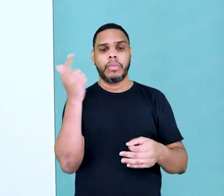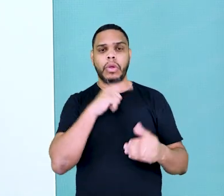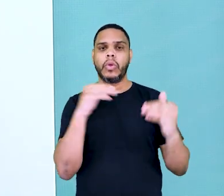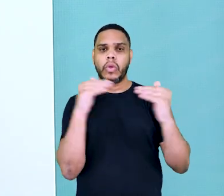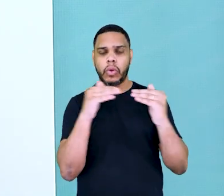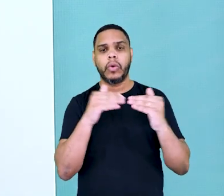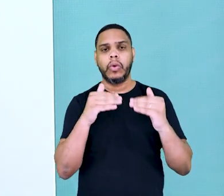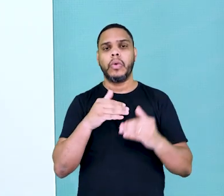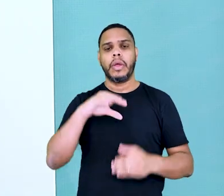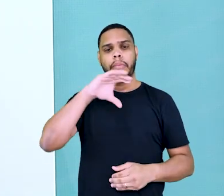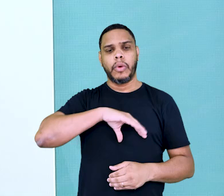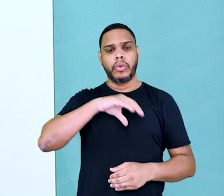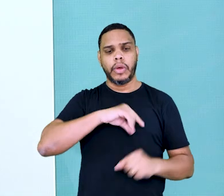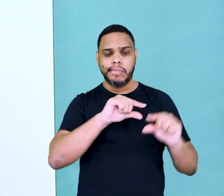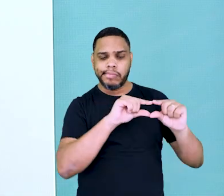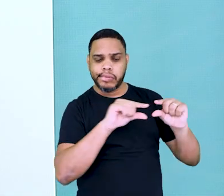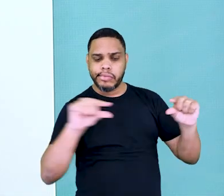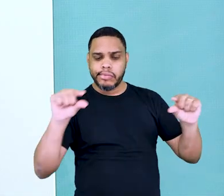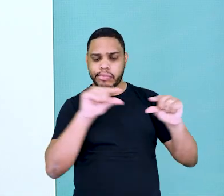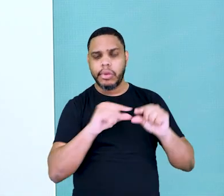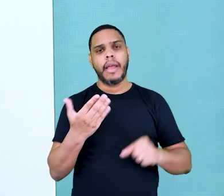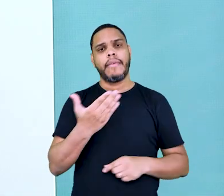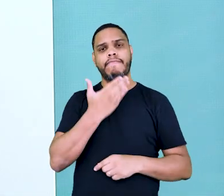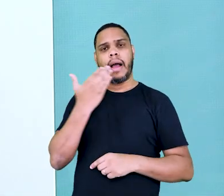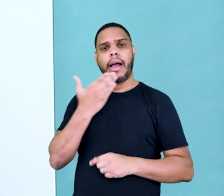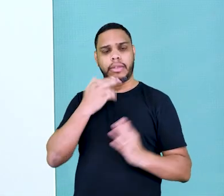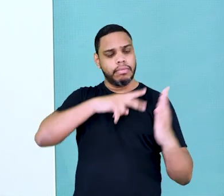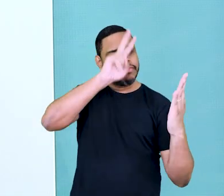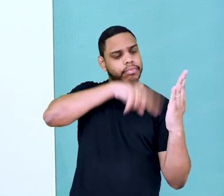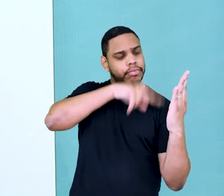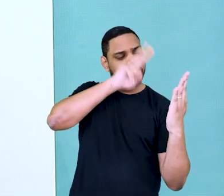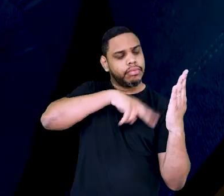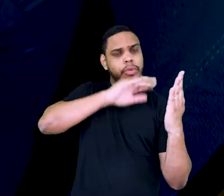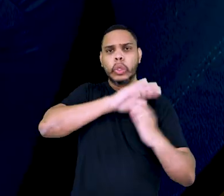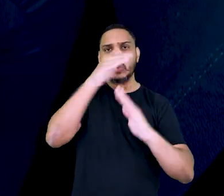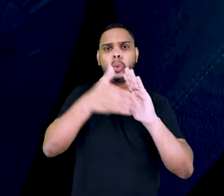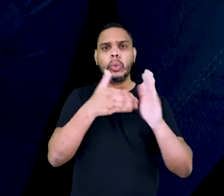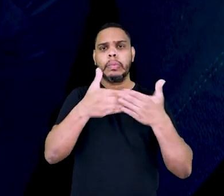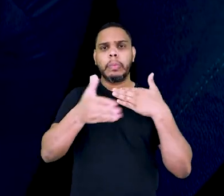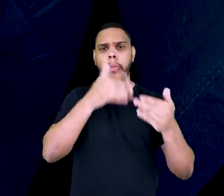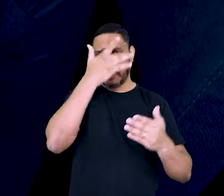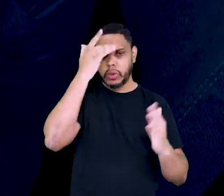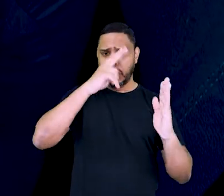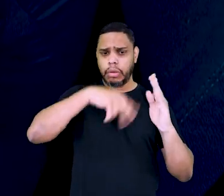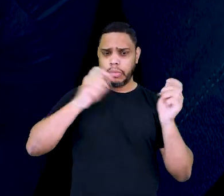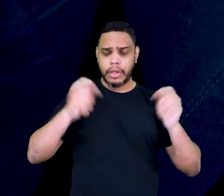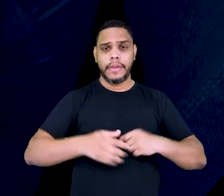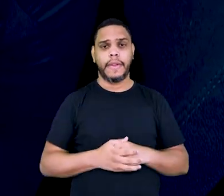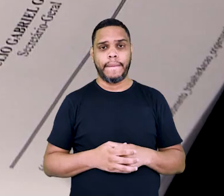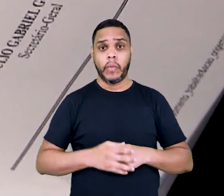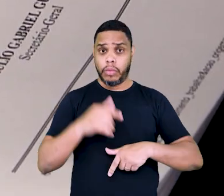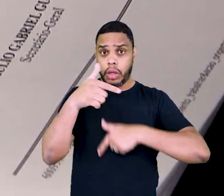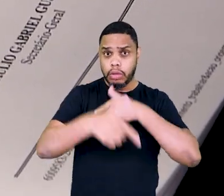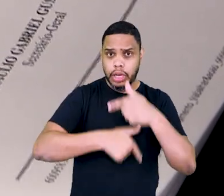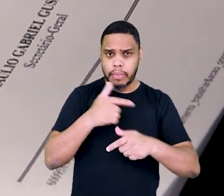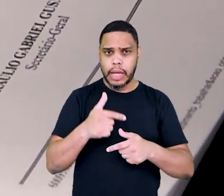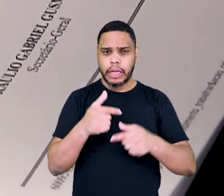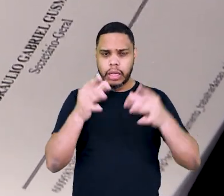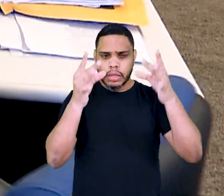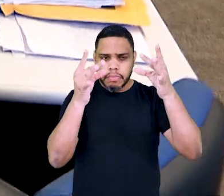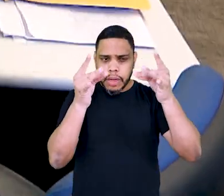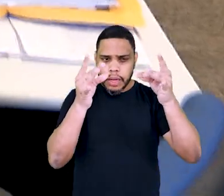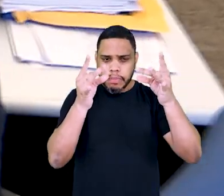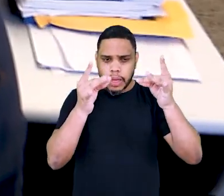língua portuguesa e seja de fácil entendimento por todas as pessoas. Um trabalho minucioso, feito à